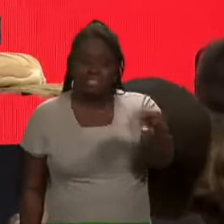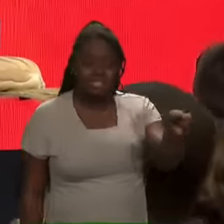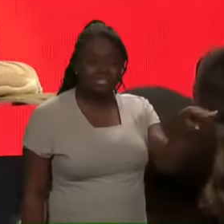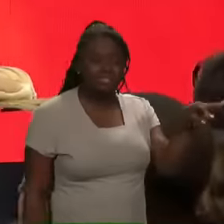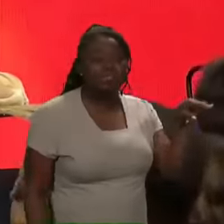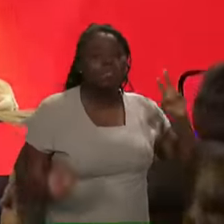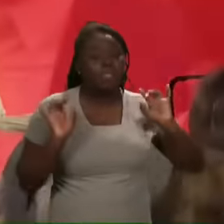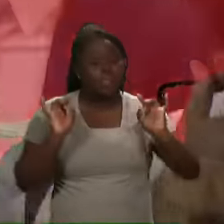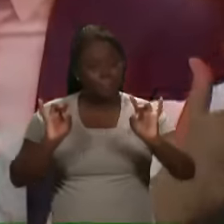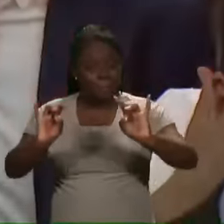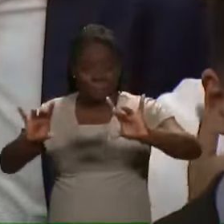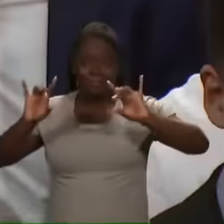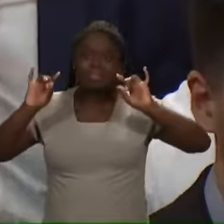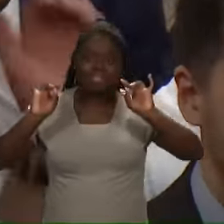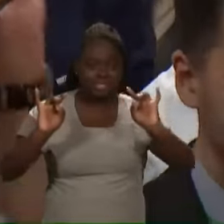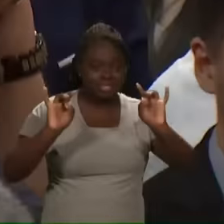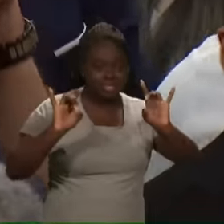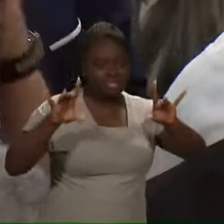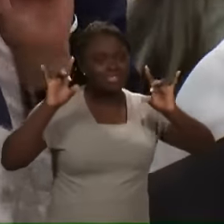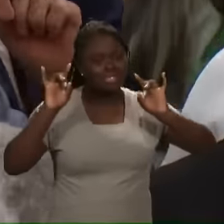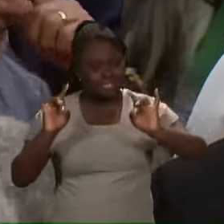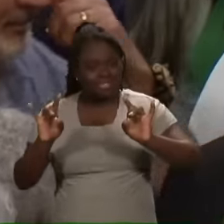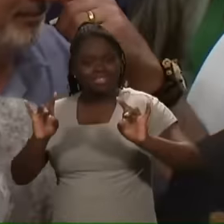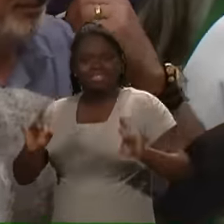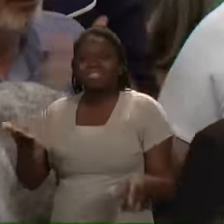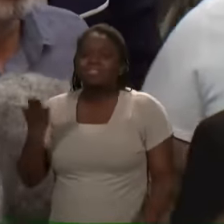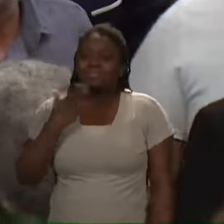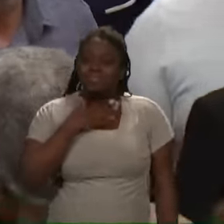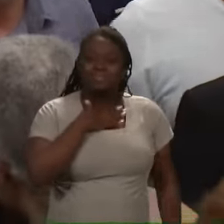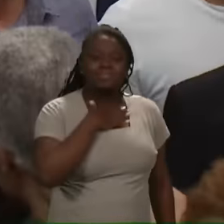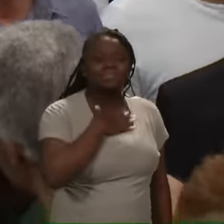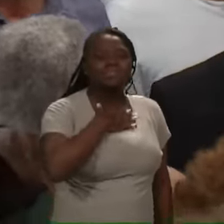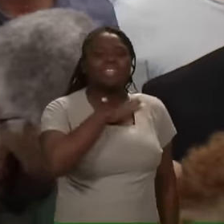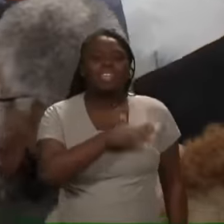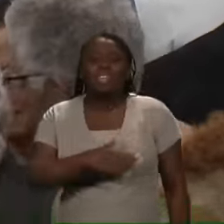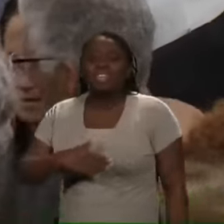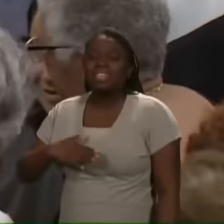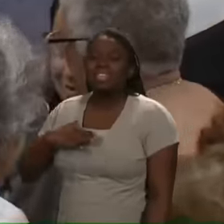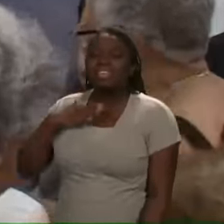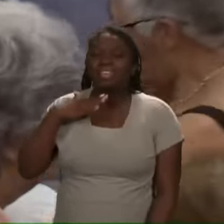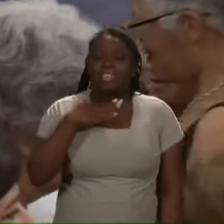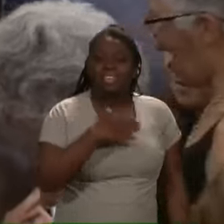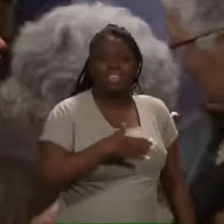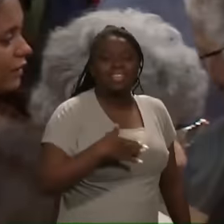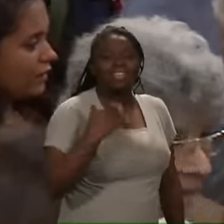Querido irmão, precioso és para mim,